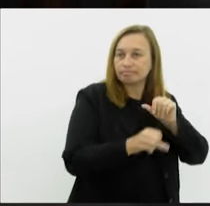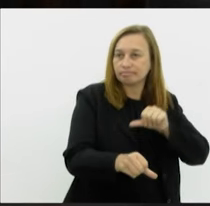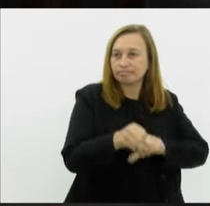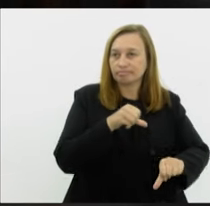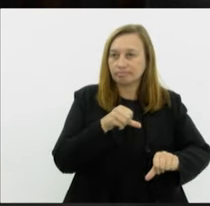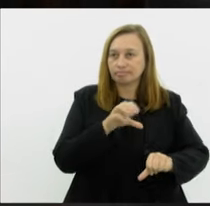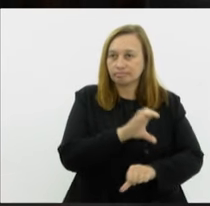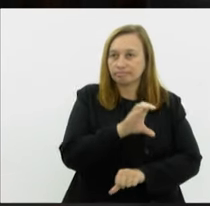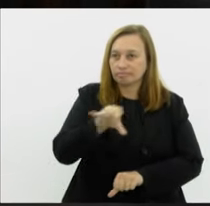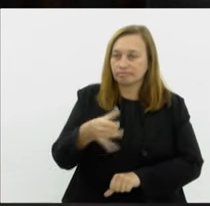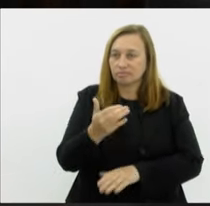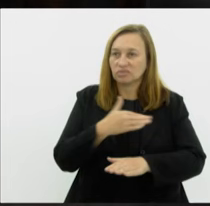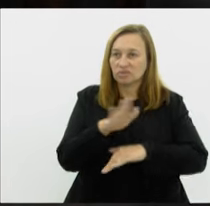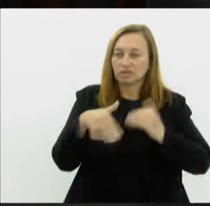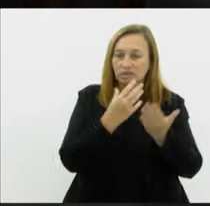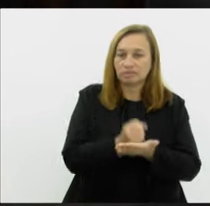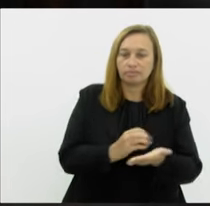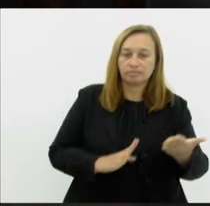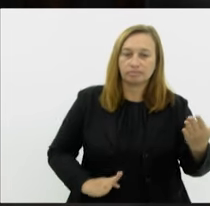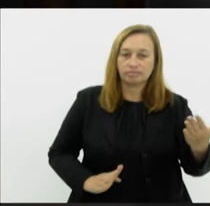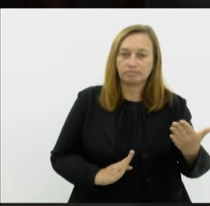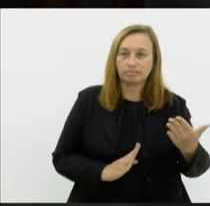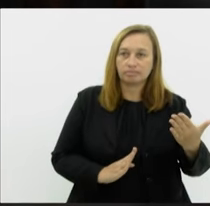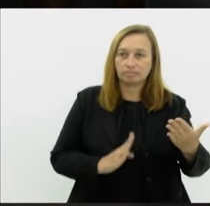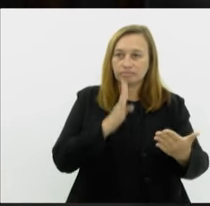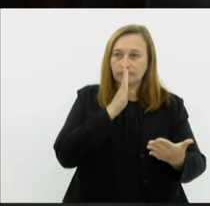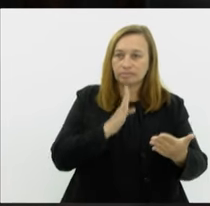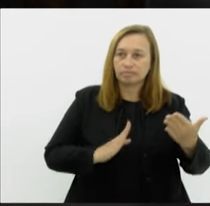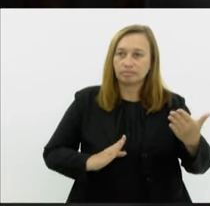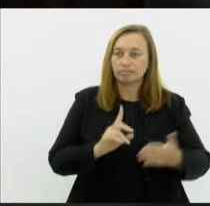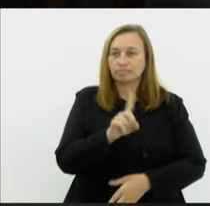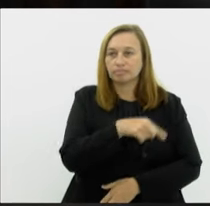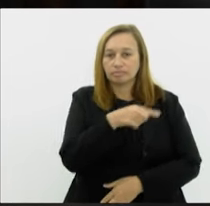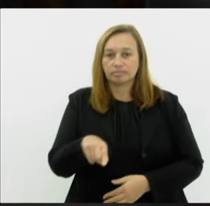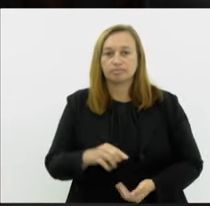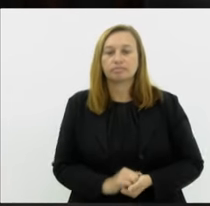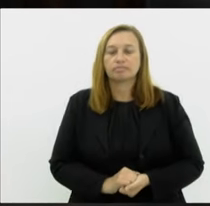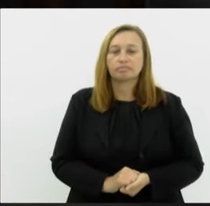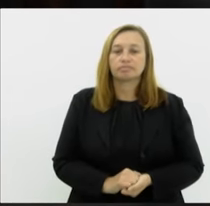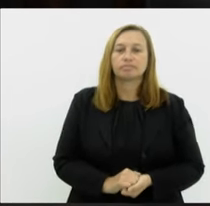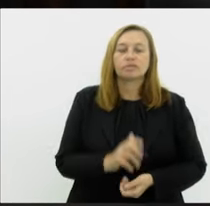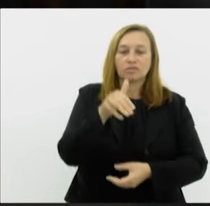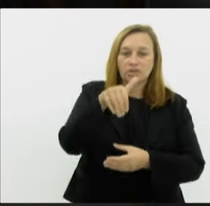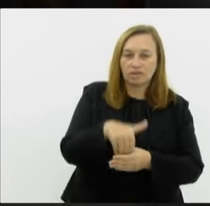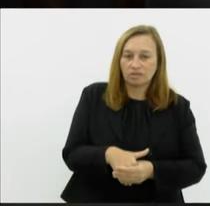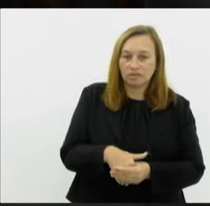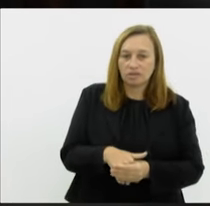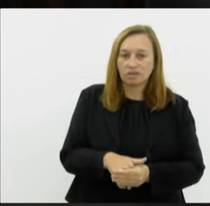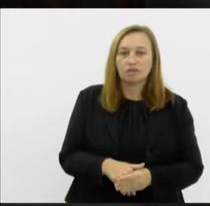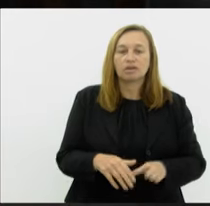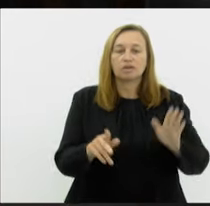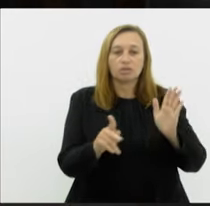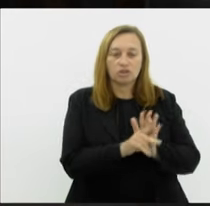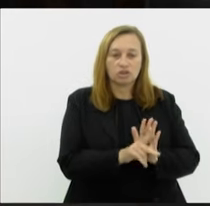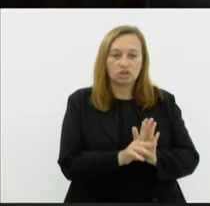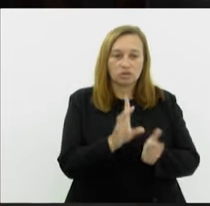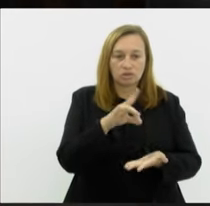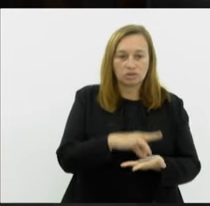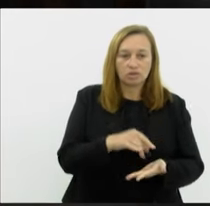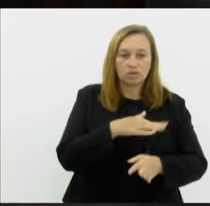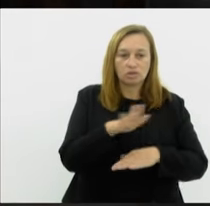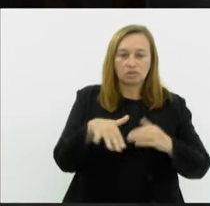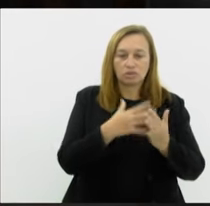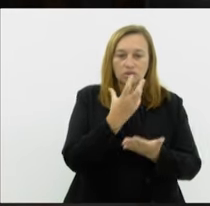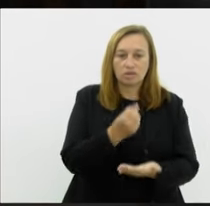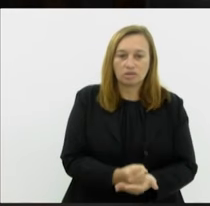CCJ. Senhores que aprovam, permaneçam como estão. Rejeitado. Em votação, projeto original. Senhores que